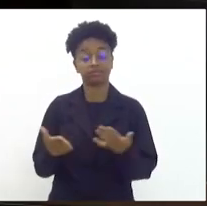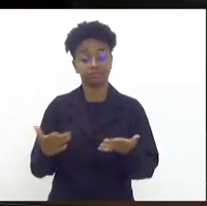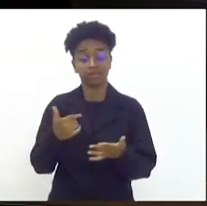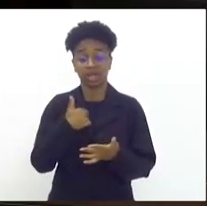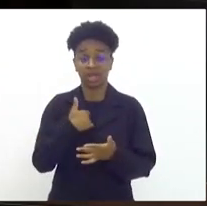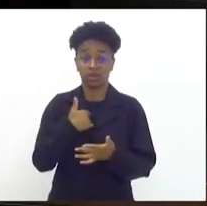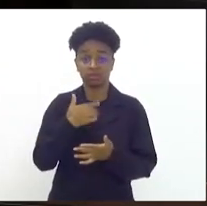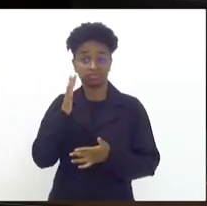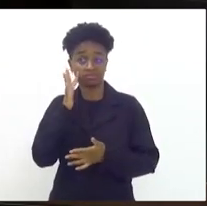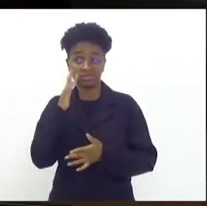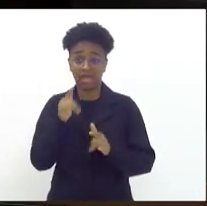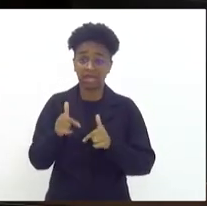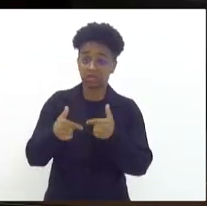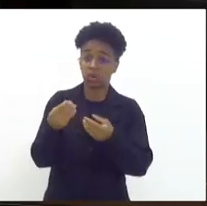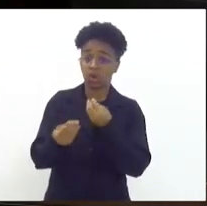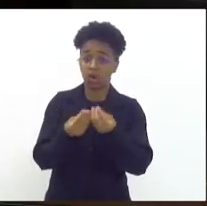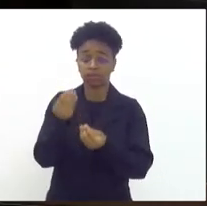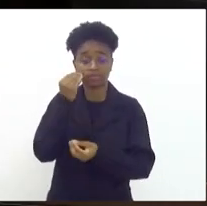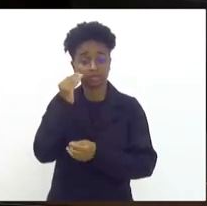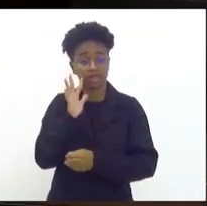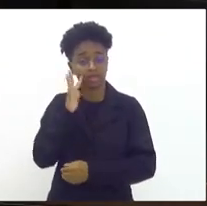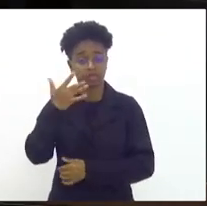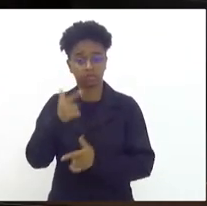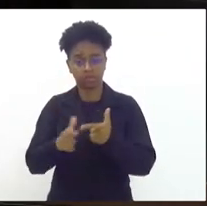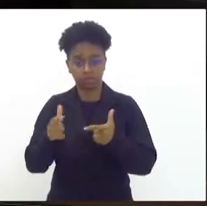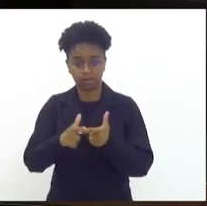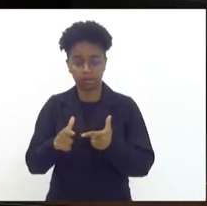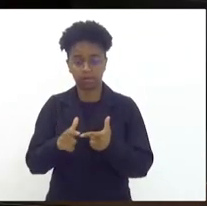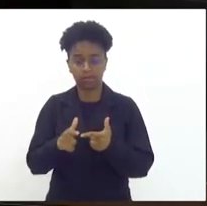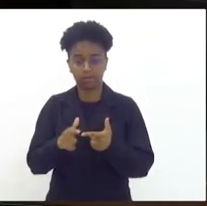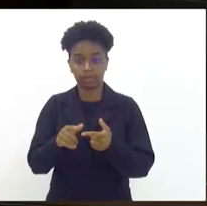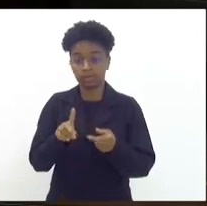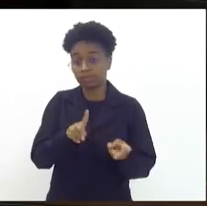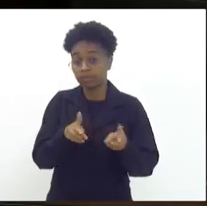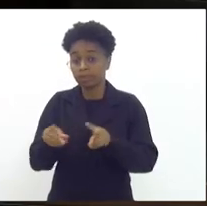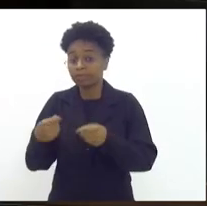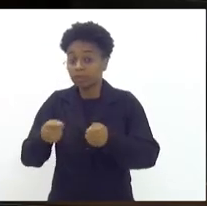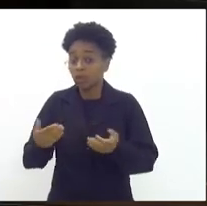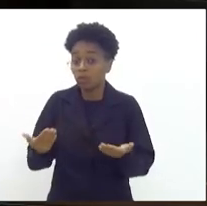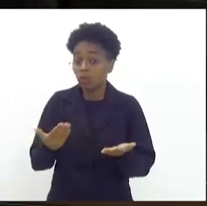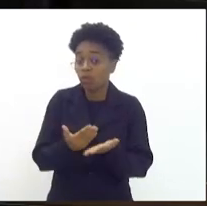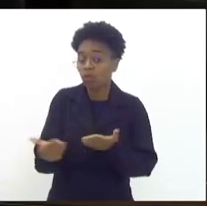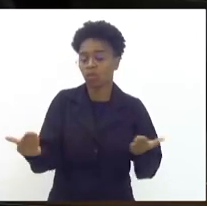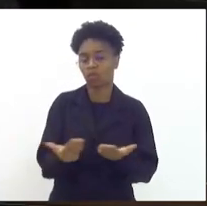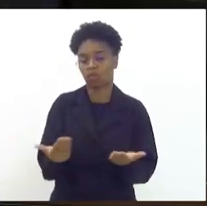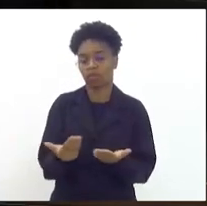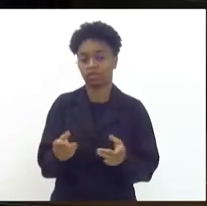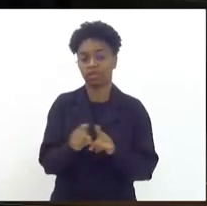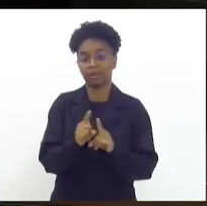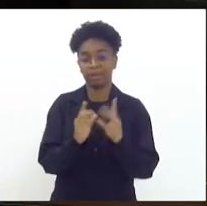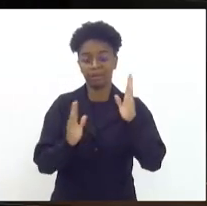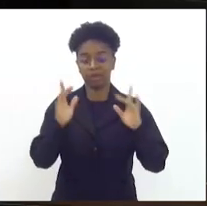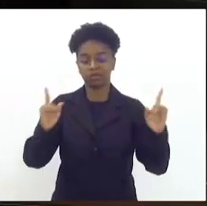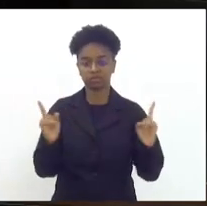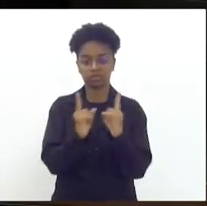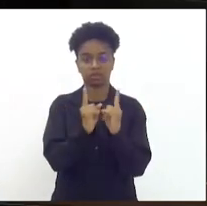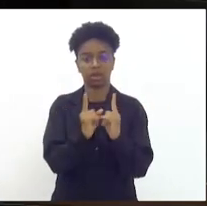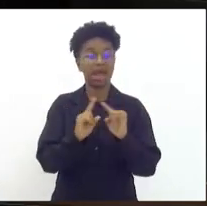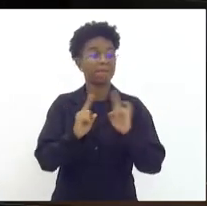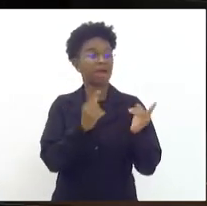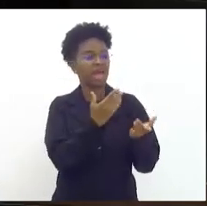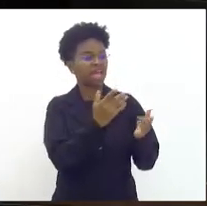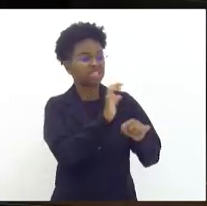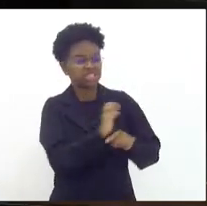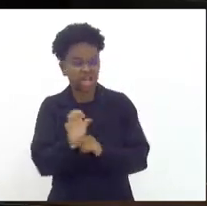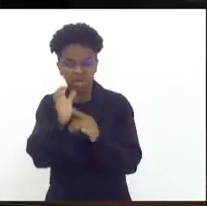para resolver esses problemas transição tem que começar logo e tem que ser curta Ah mas aí os estados não